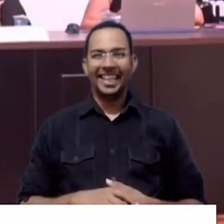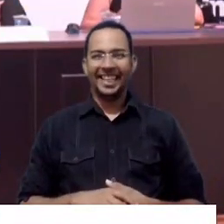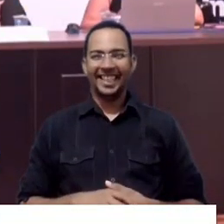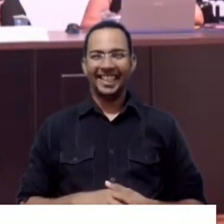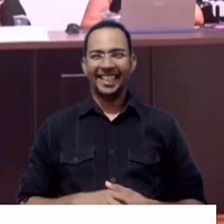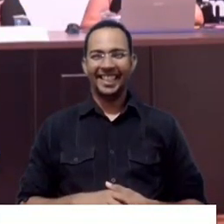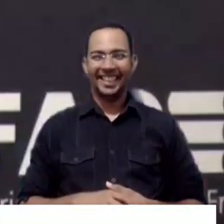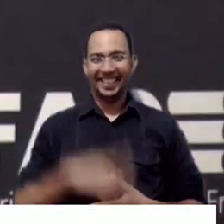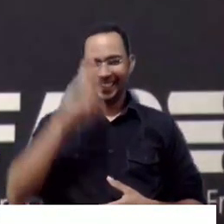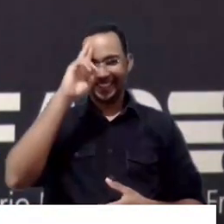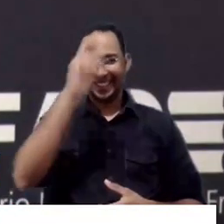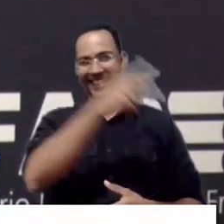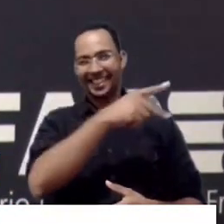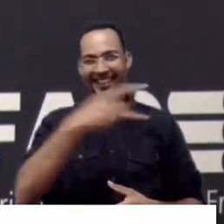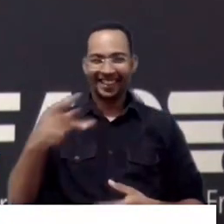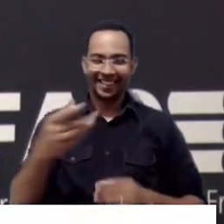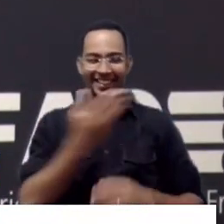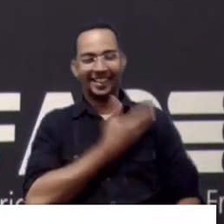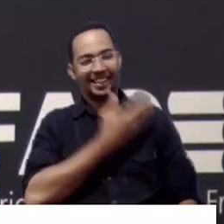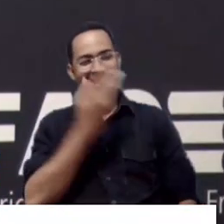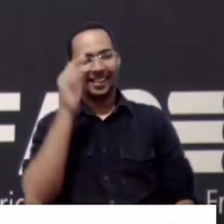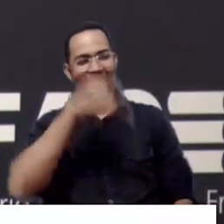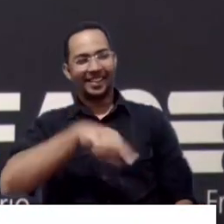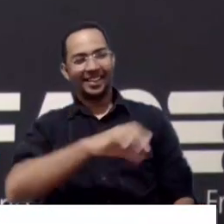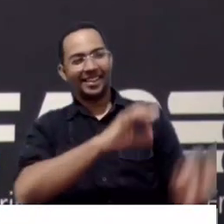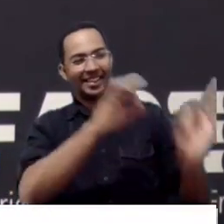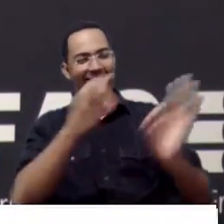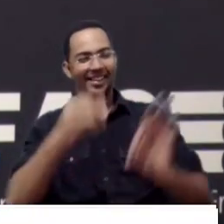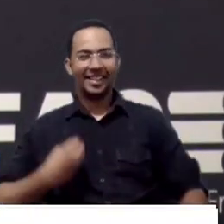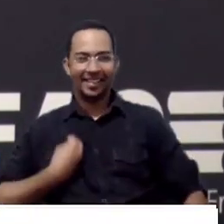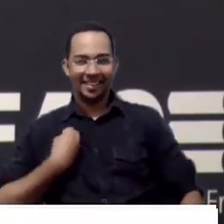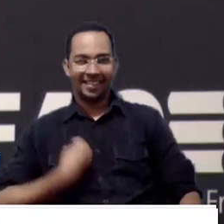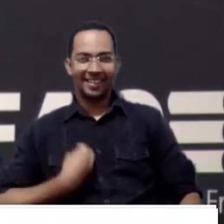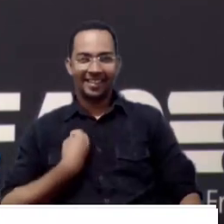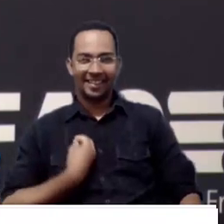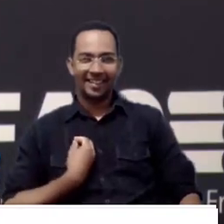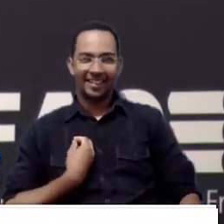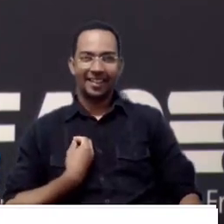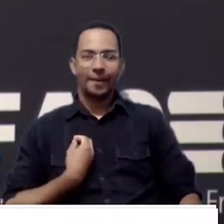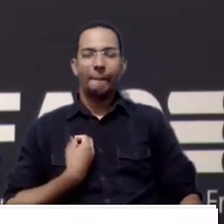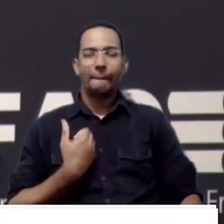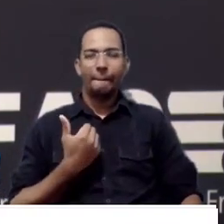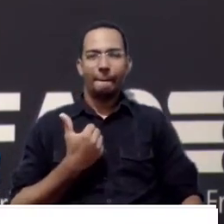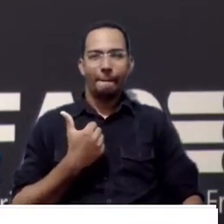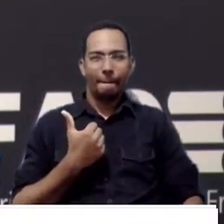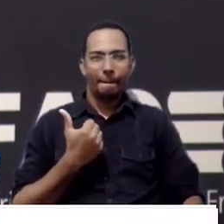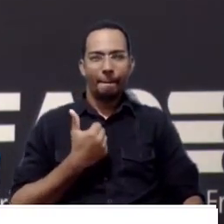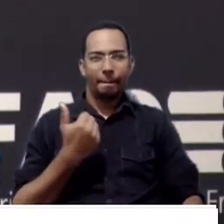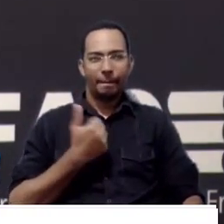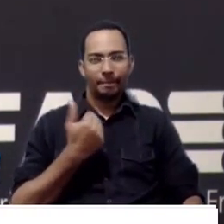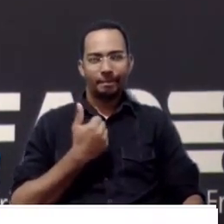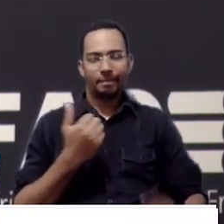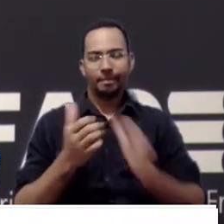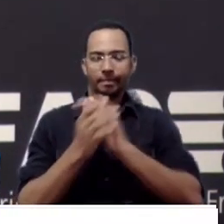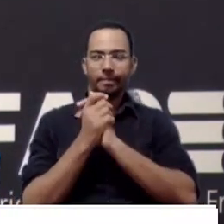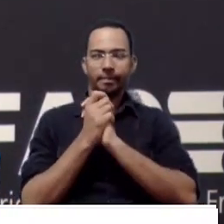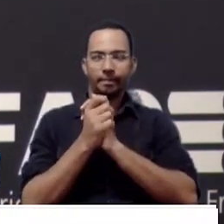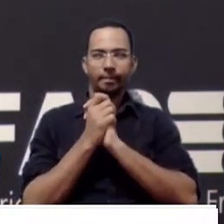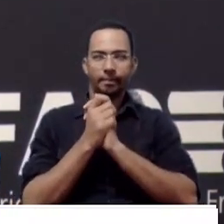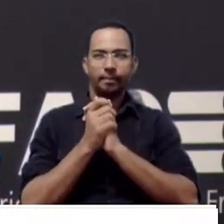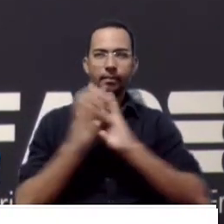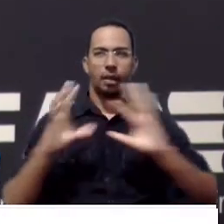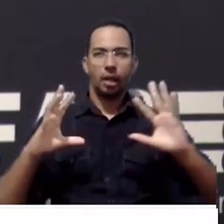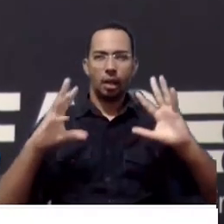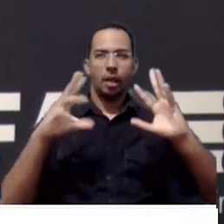Senhor presidente, nobres pares, público aqui presente, primeiro eu quero saudar todas as